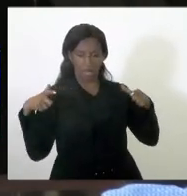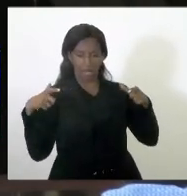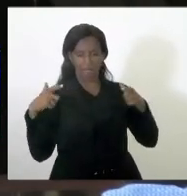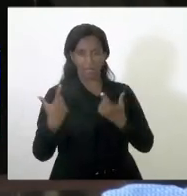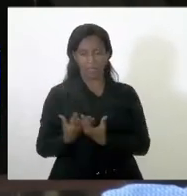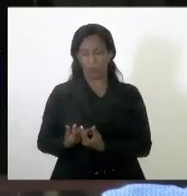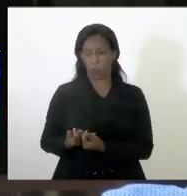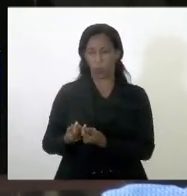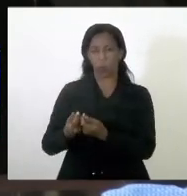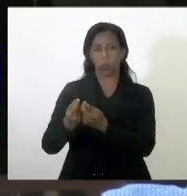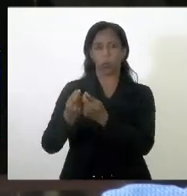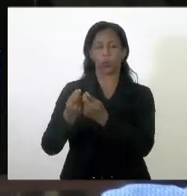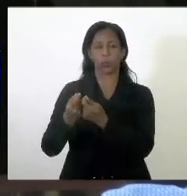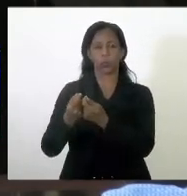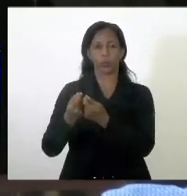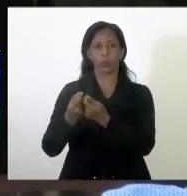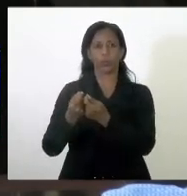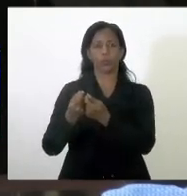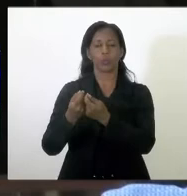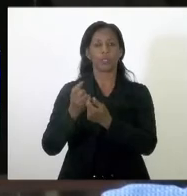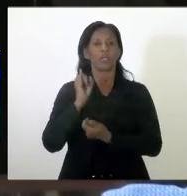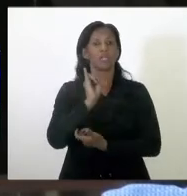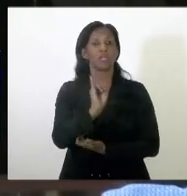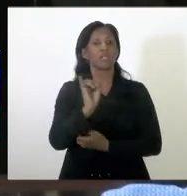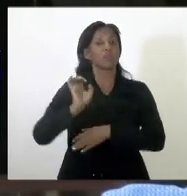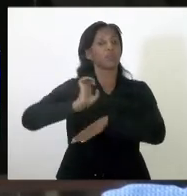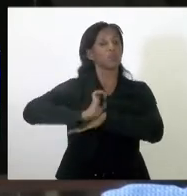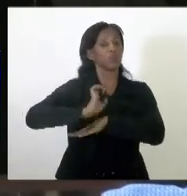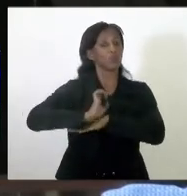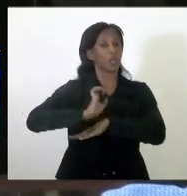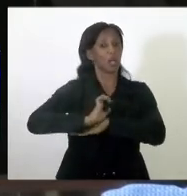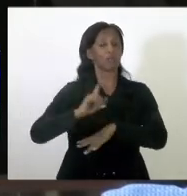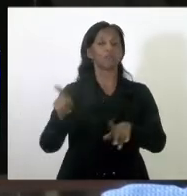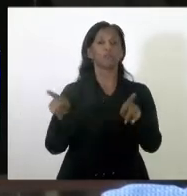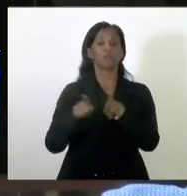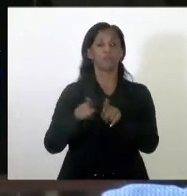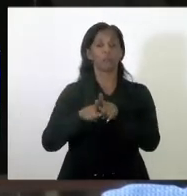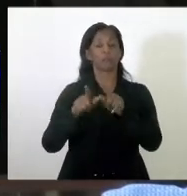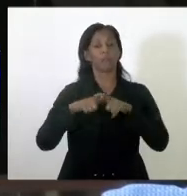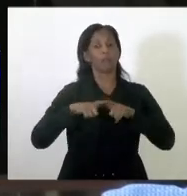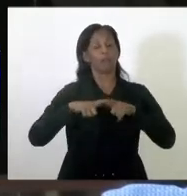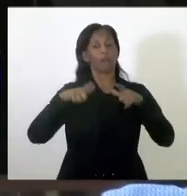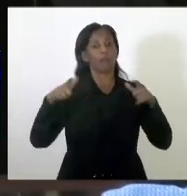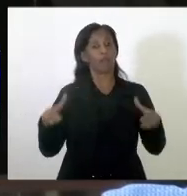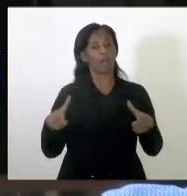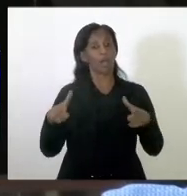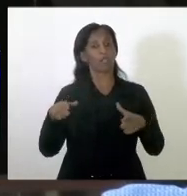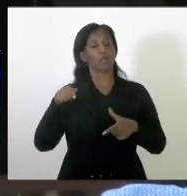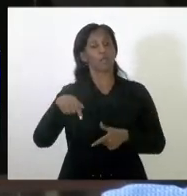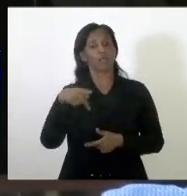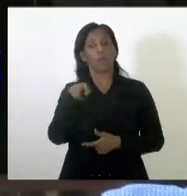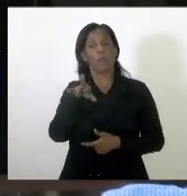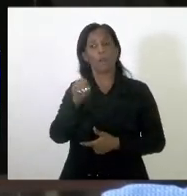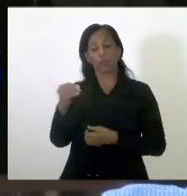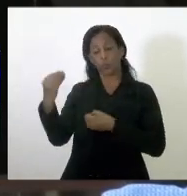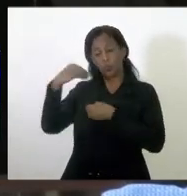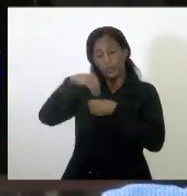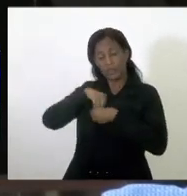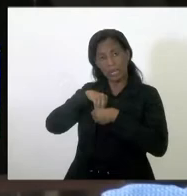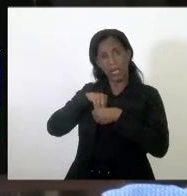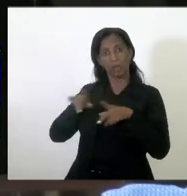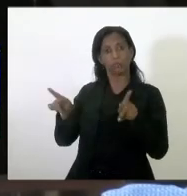bruto e se o Estado também cresce o seu produto interno